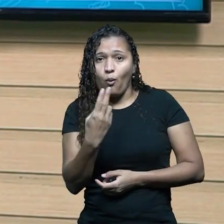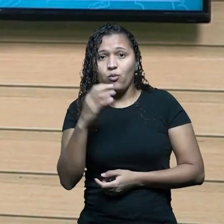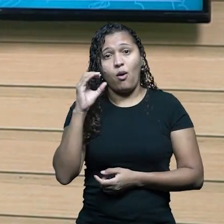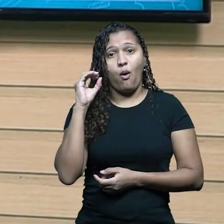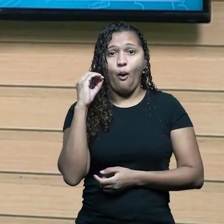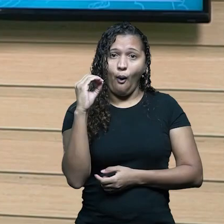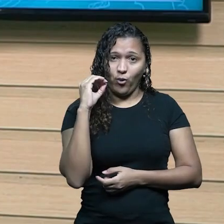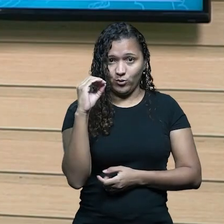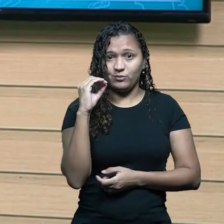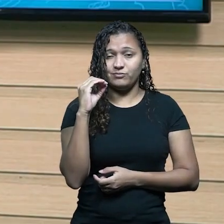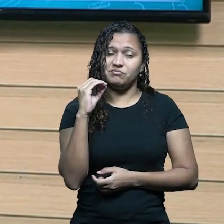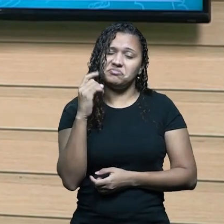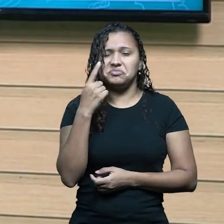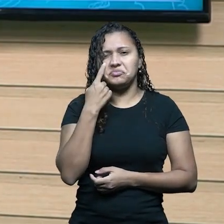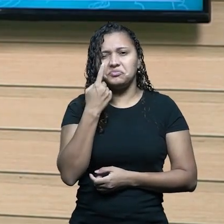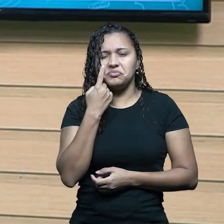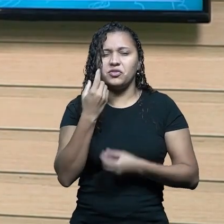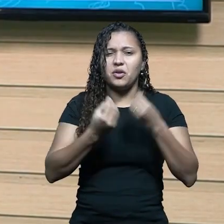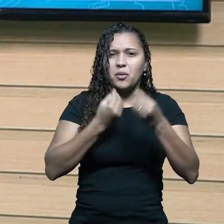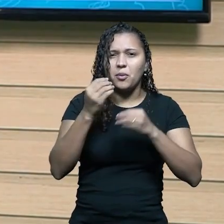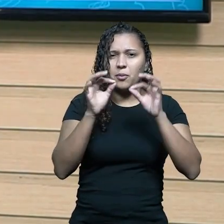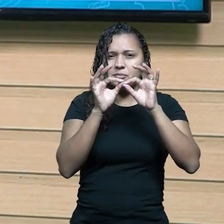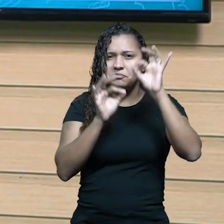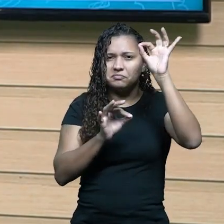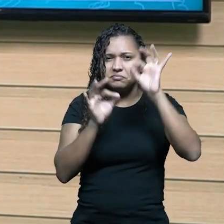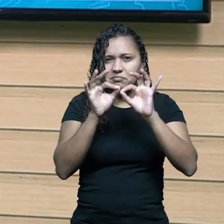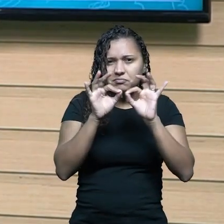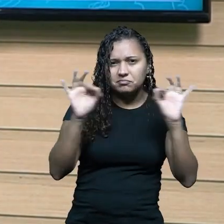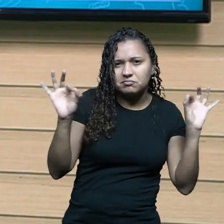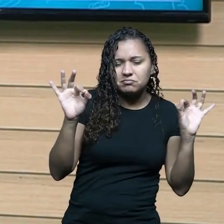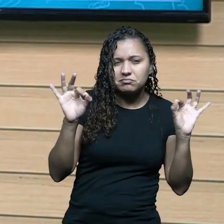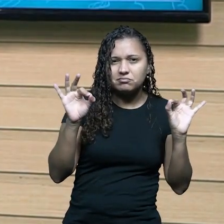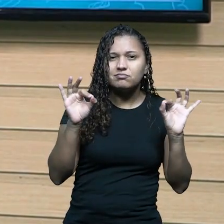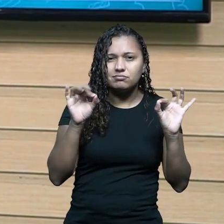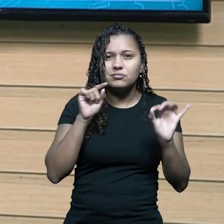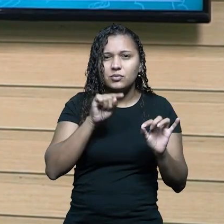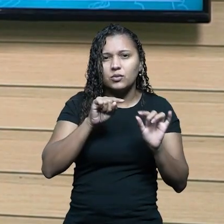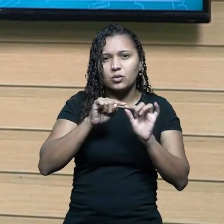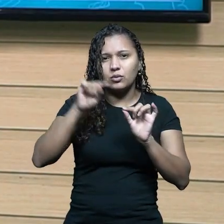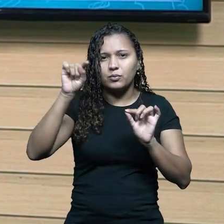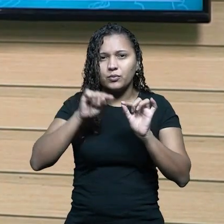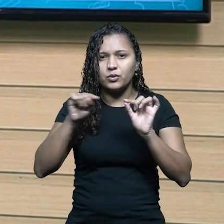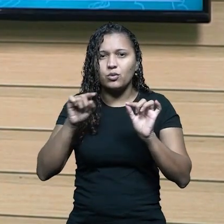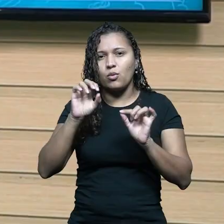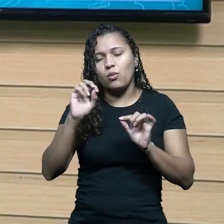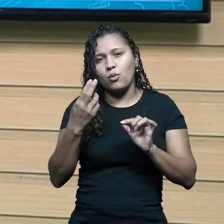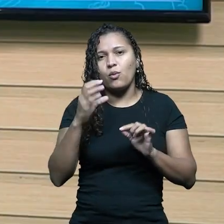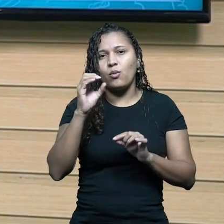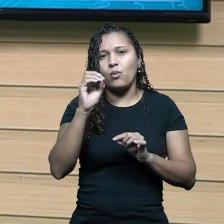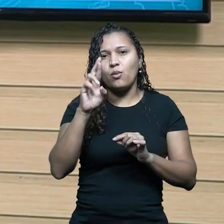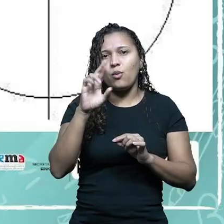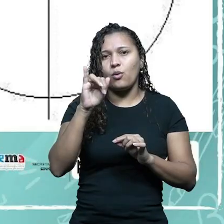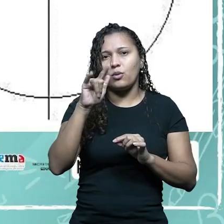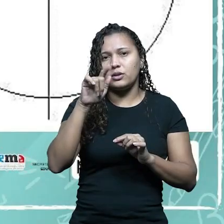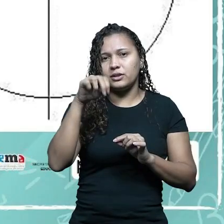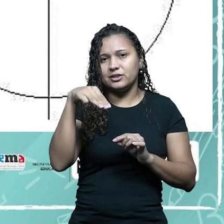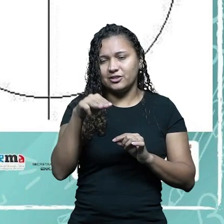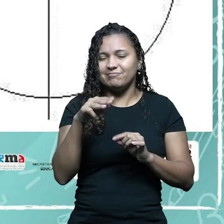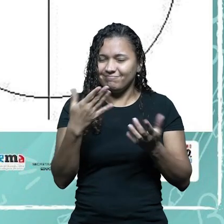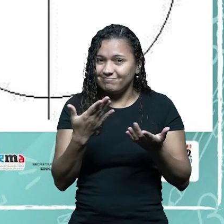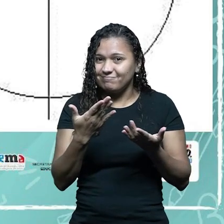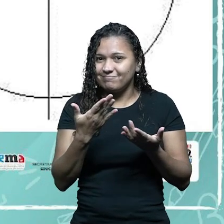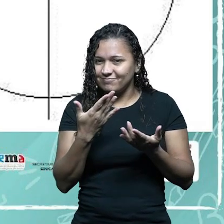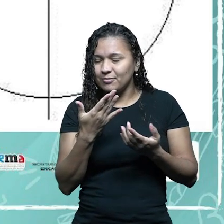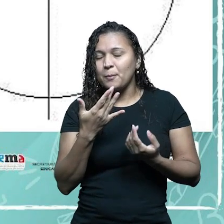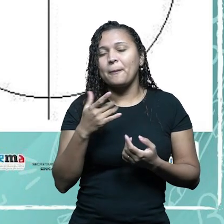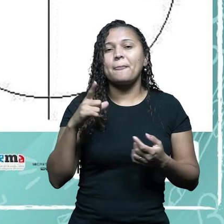conta das dimensões, das escalas que serão medidas a partir daquele ponto, ou ponto O de origem. E também